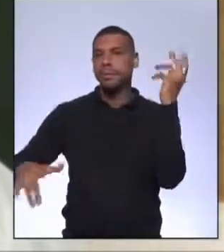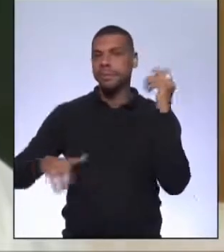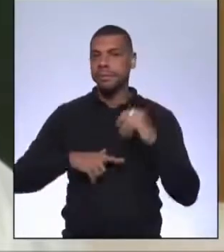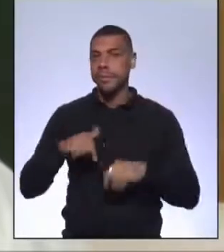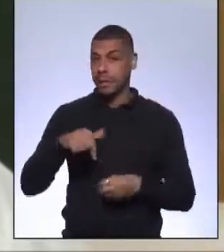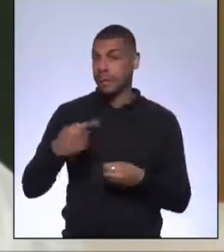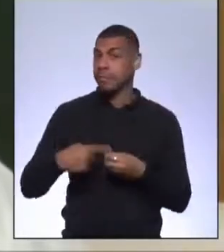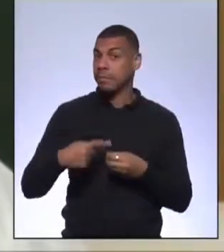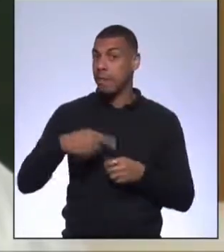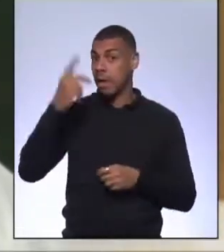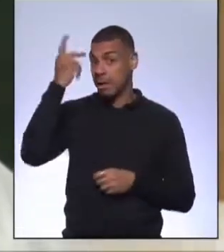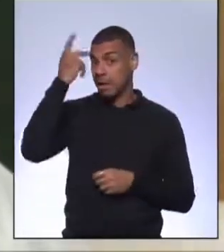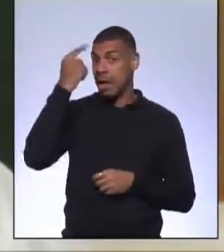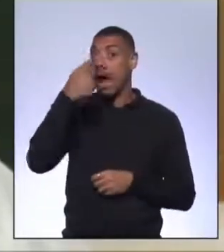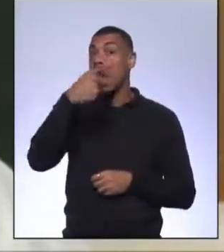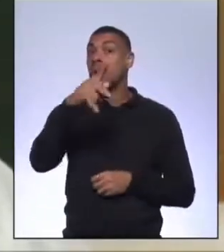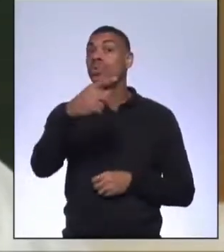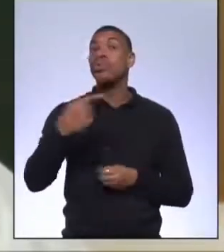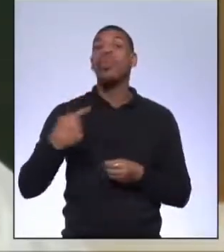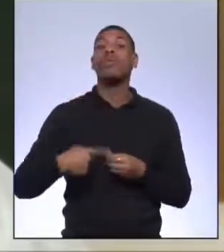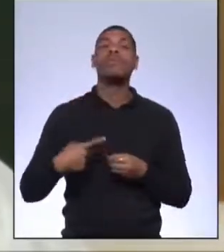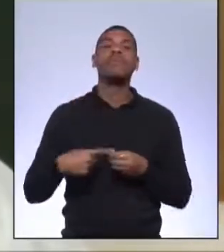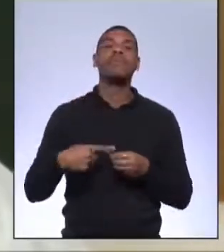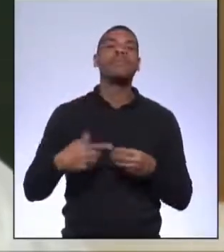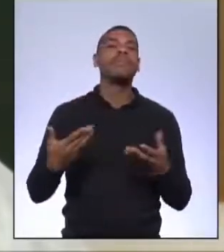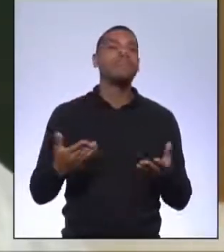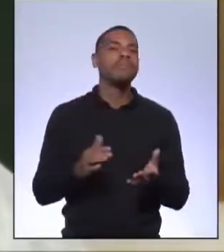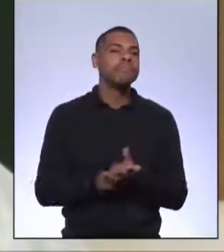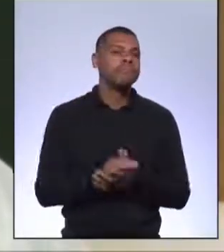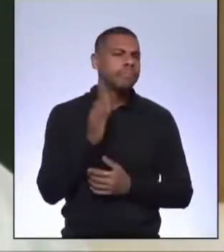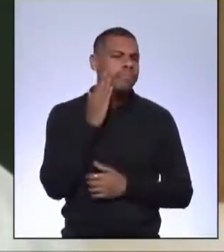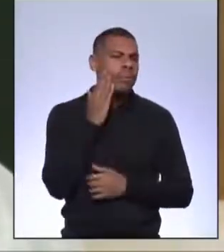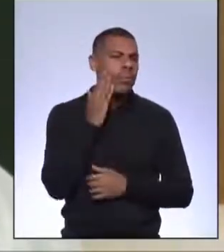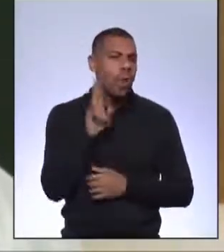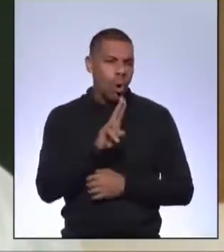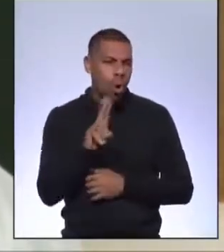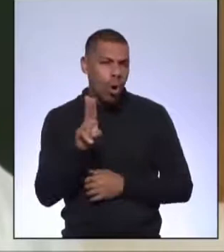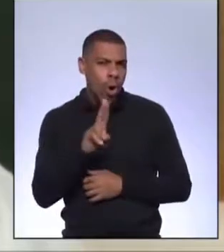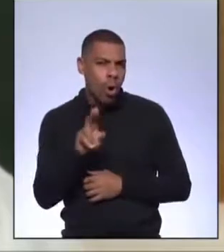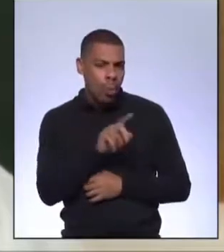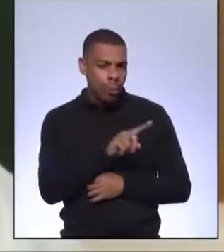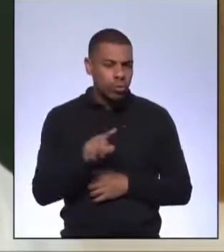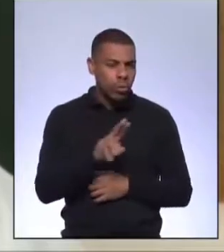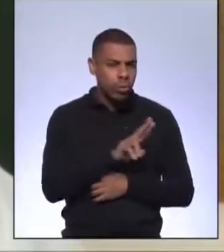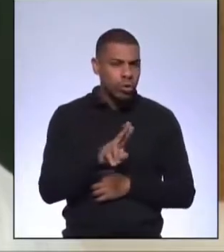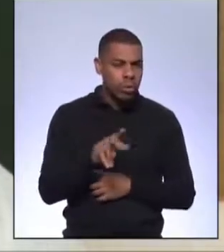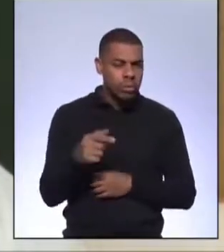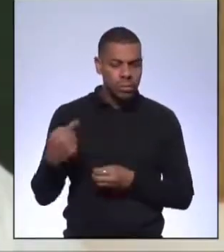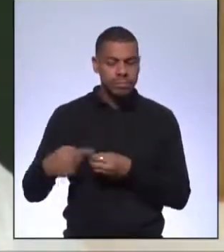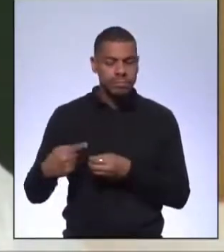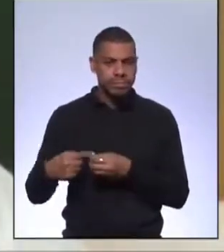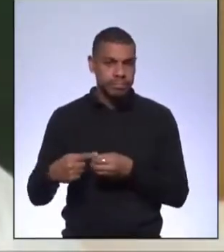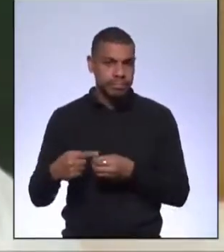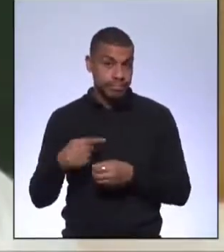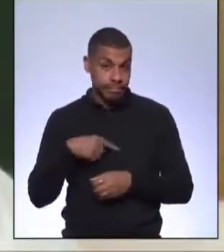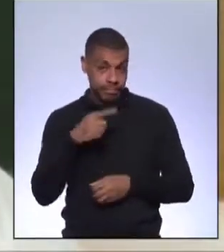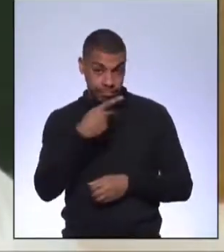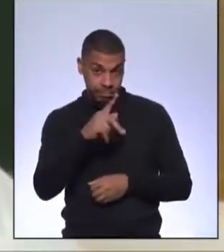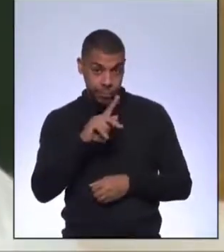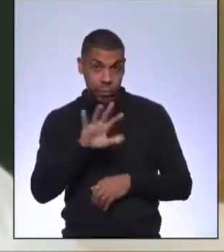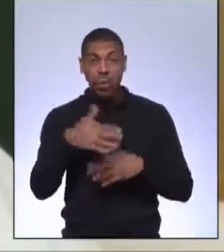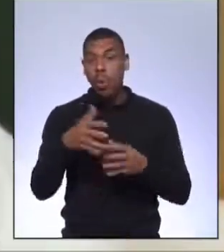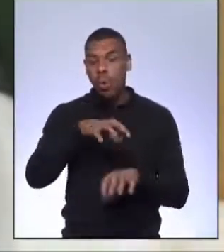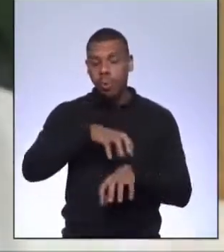cidade de São Paulo. Eu quero saber a sua cidade aí. Você coloca assim o nome da cidade e fala para mim qual é o ecossistema que ela está